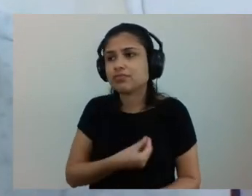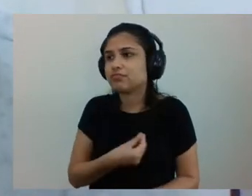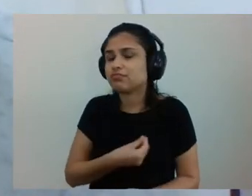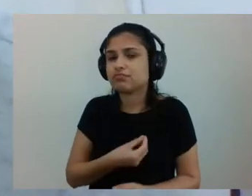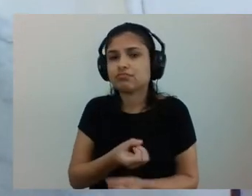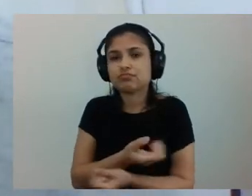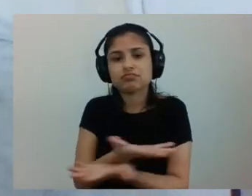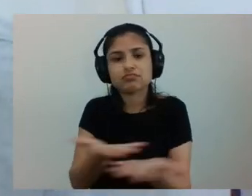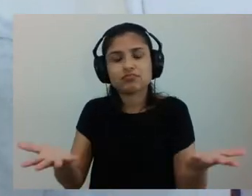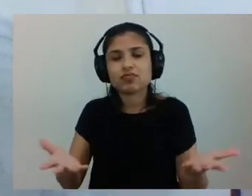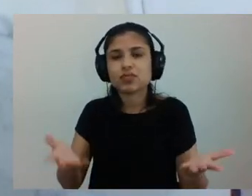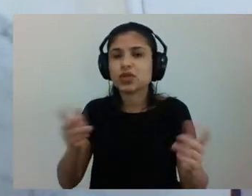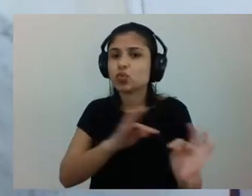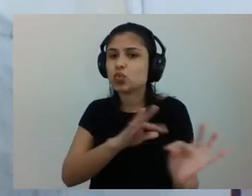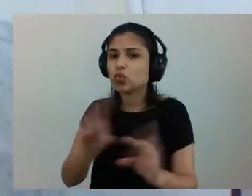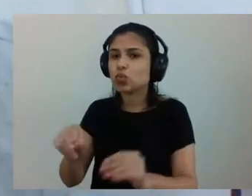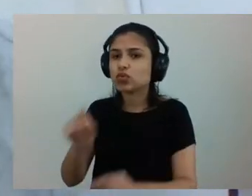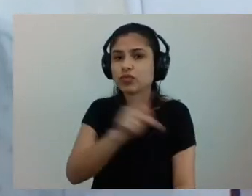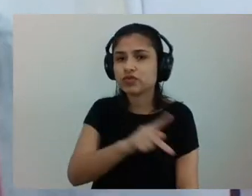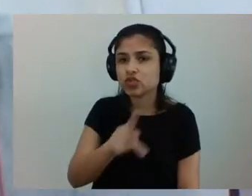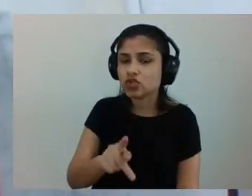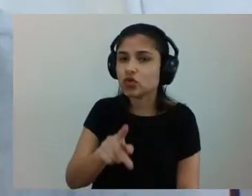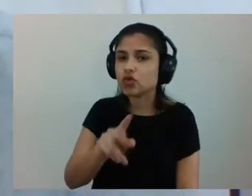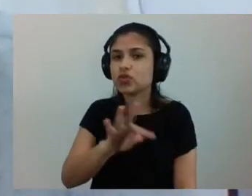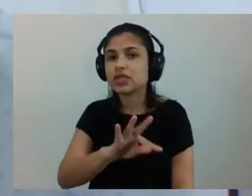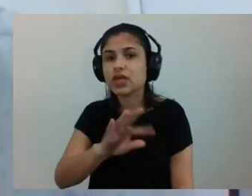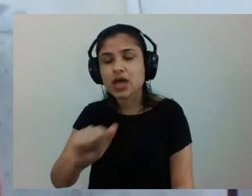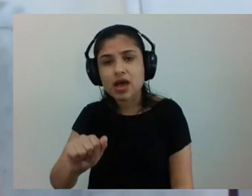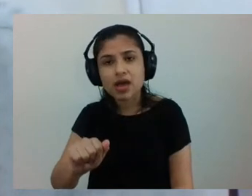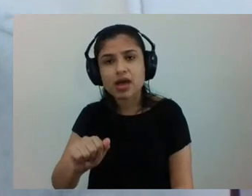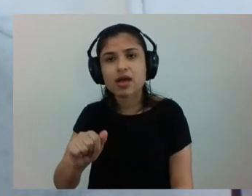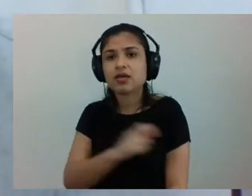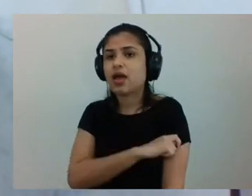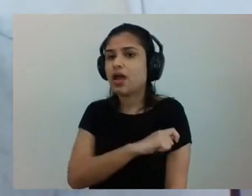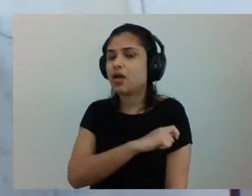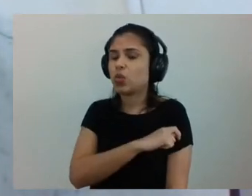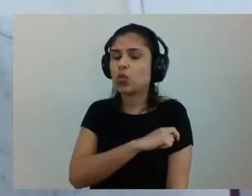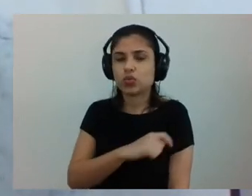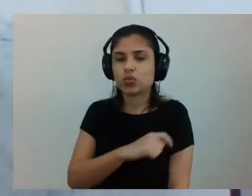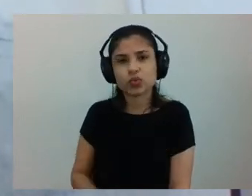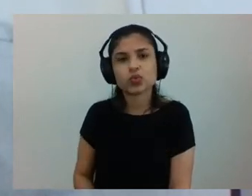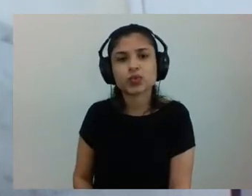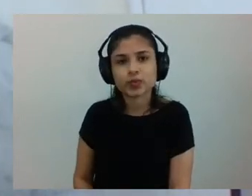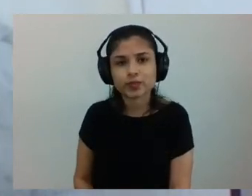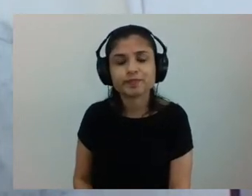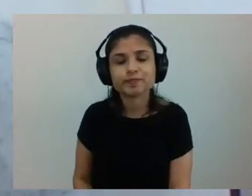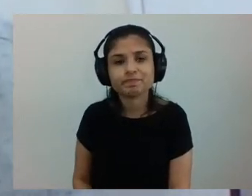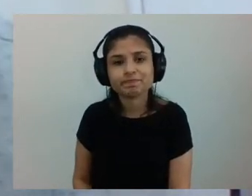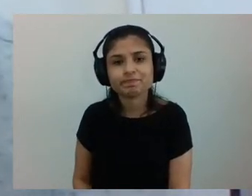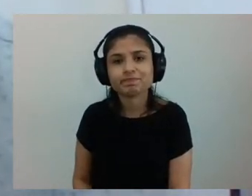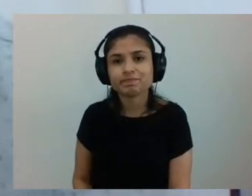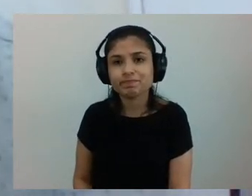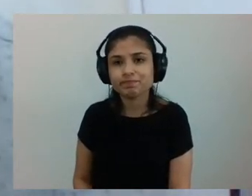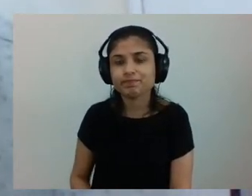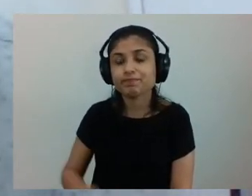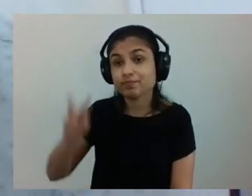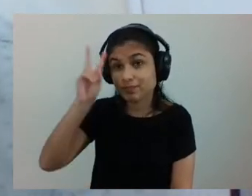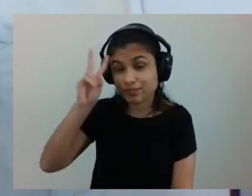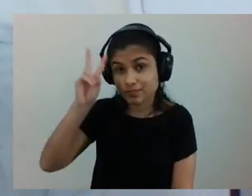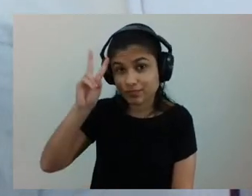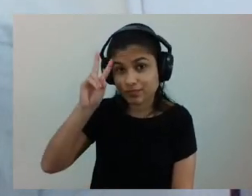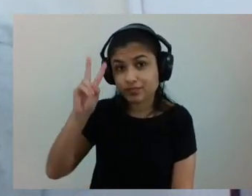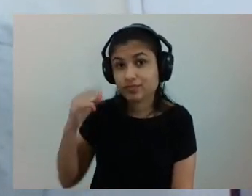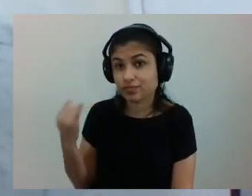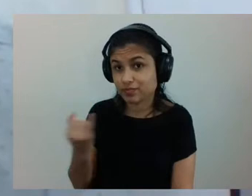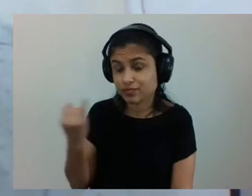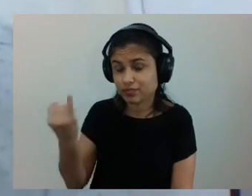servidores docentes, TAs e também todos os estudantes. É muito válido lembrar que a